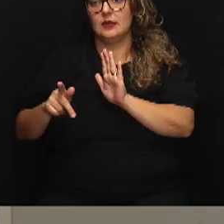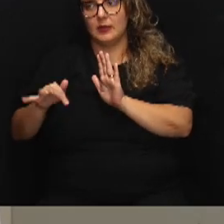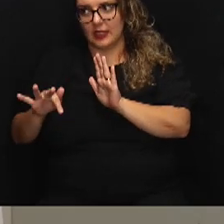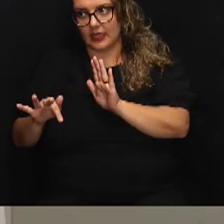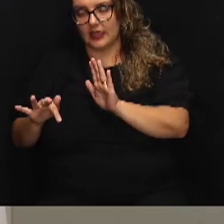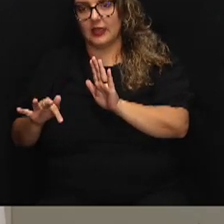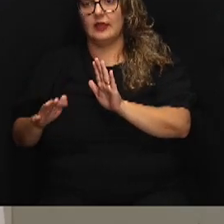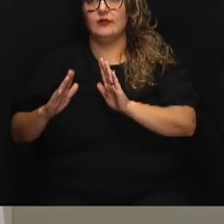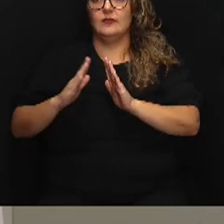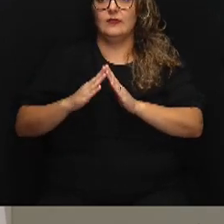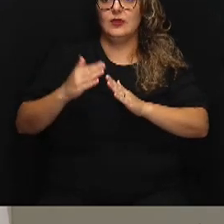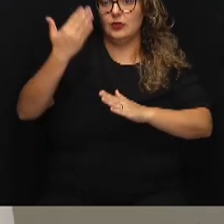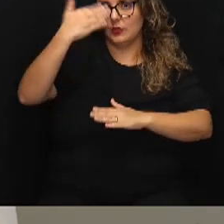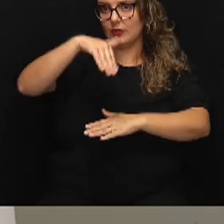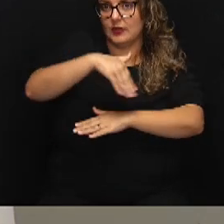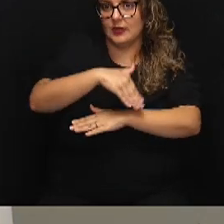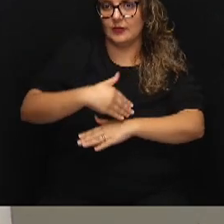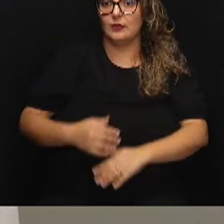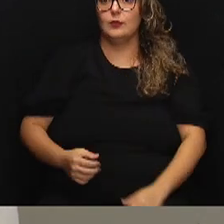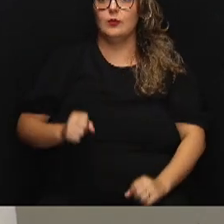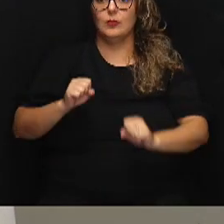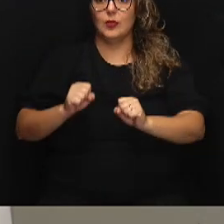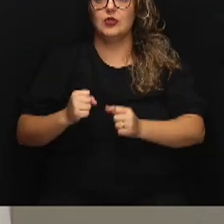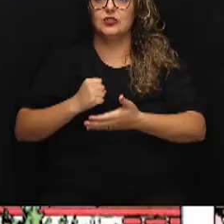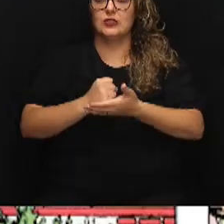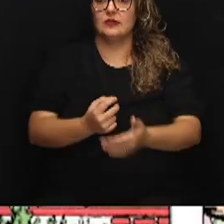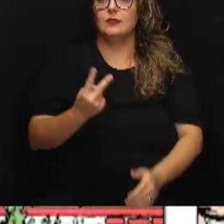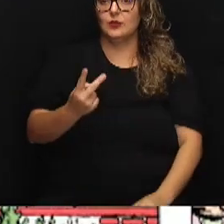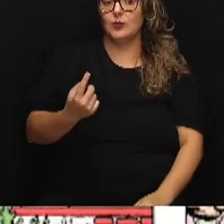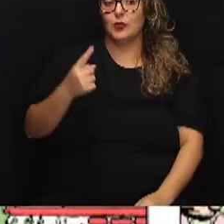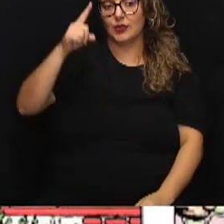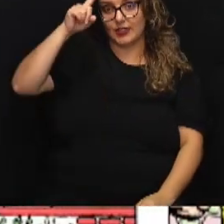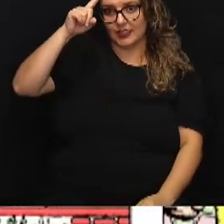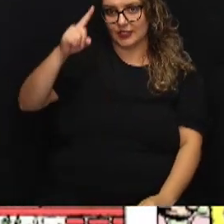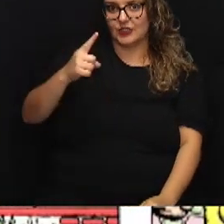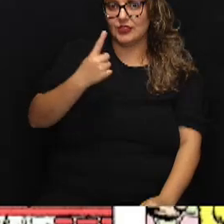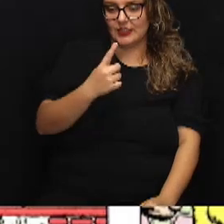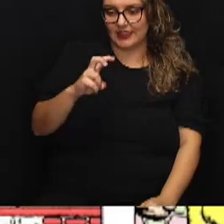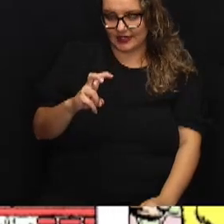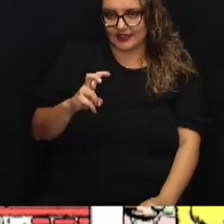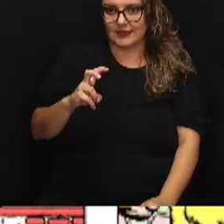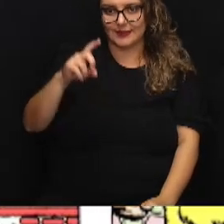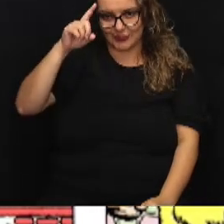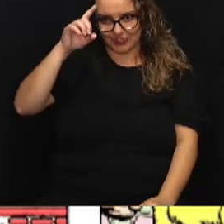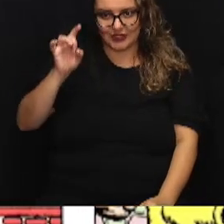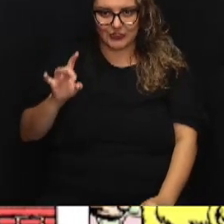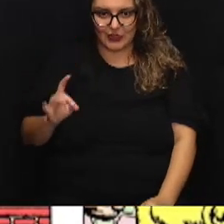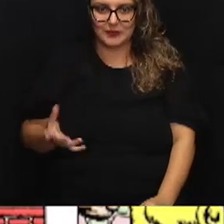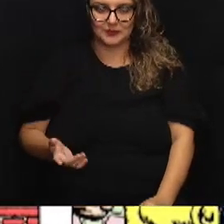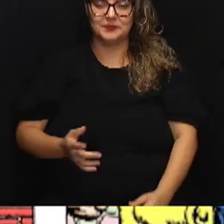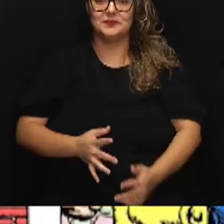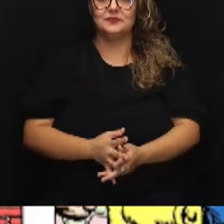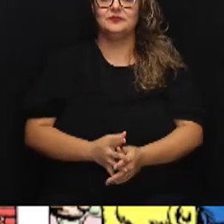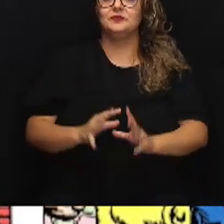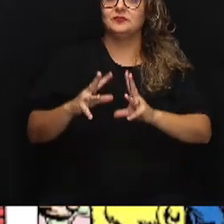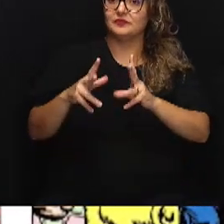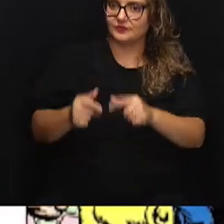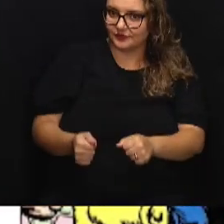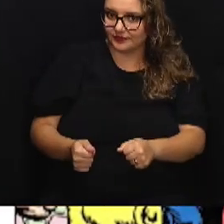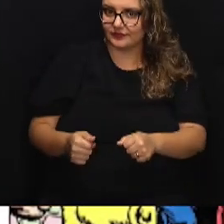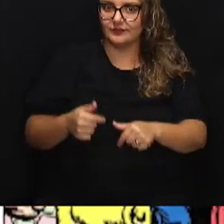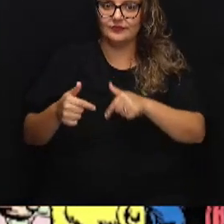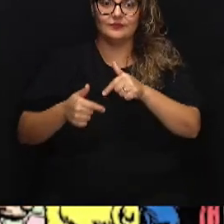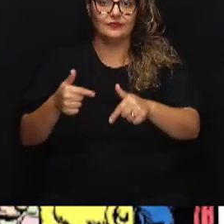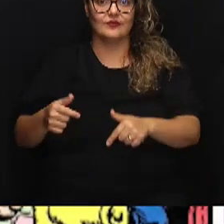levar 2 títulos para casa por 15 dias. Olha, eu acho que toda obra do Eisner,